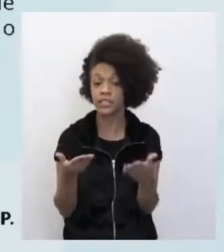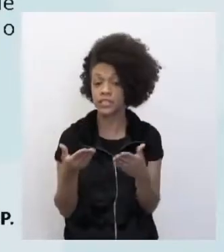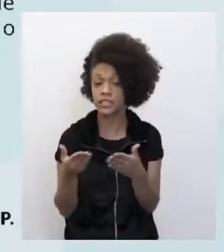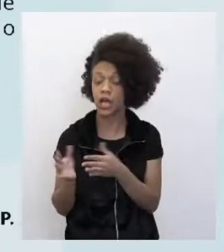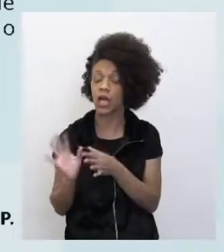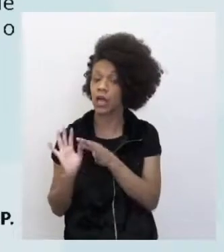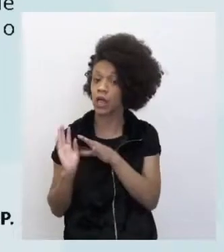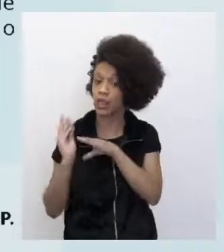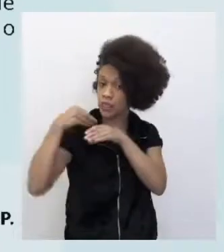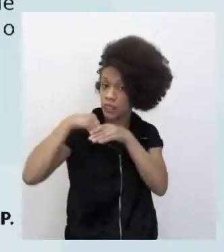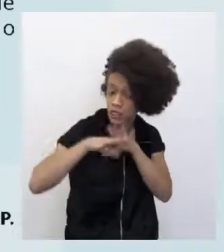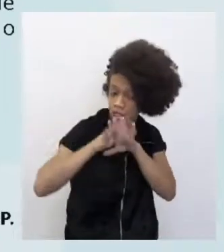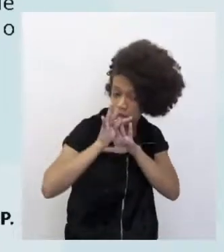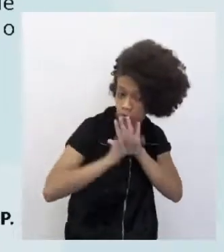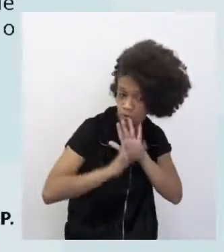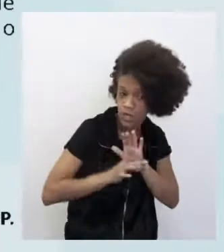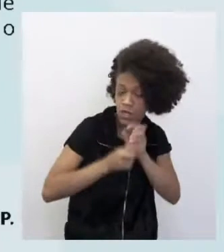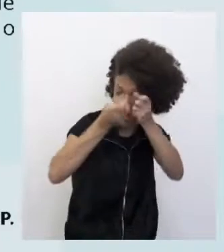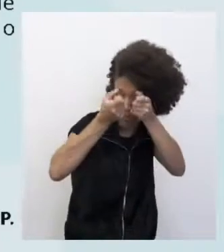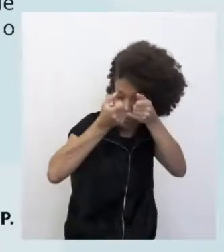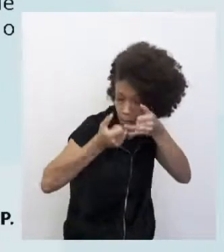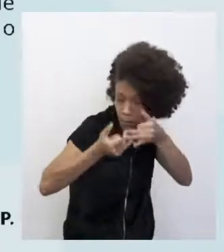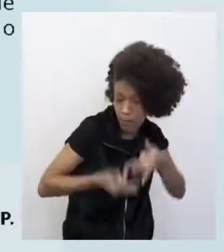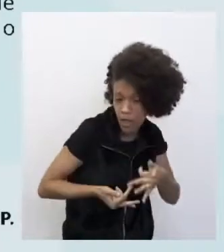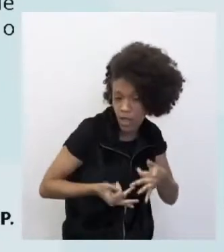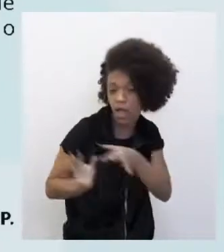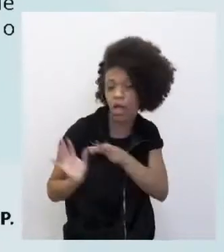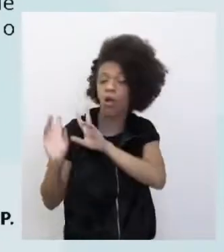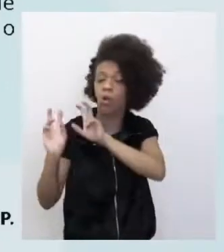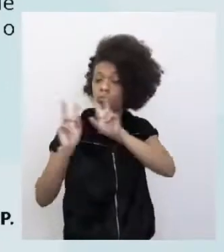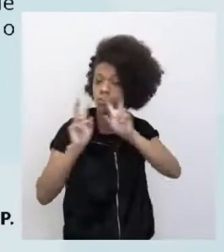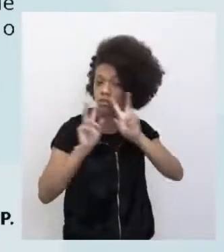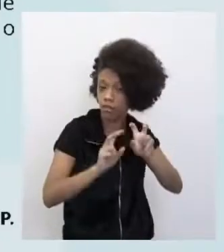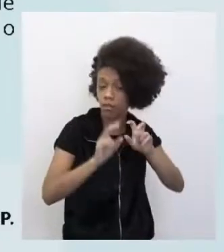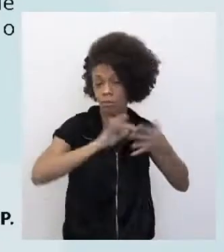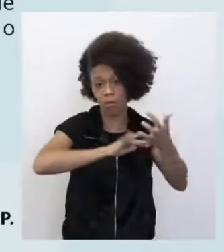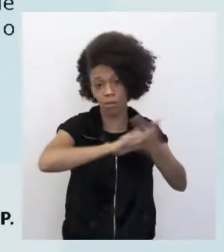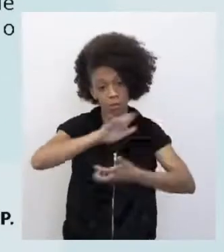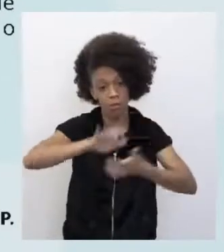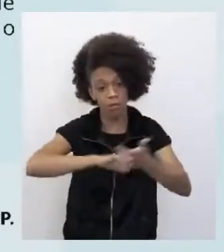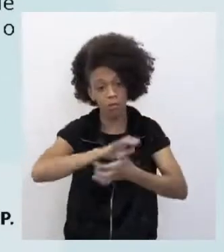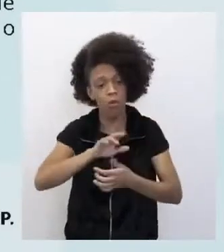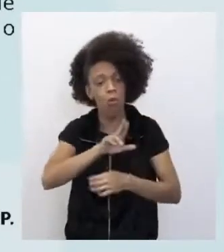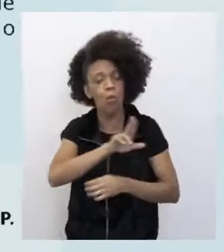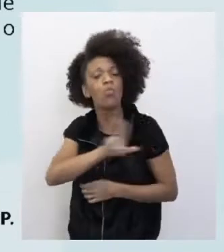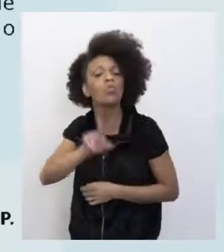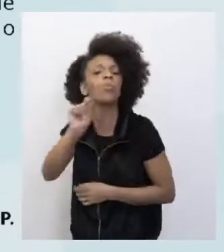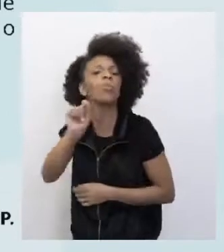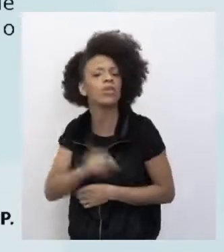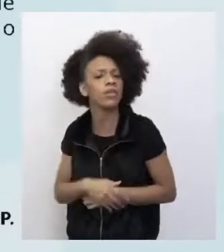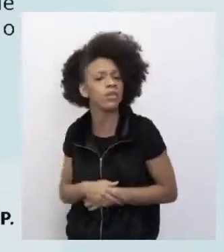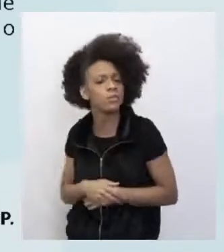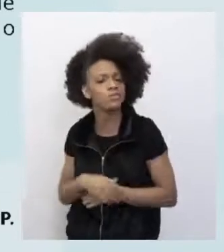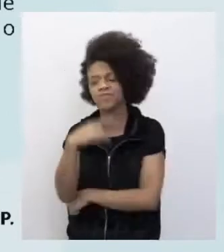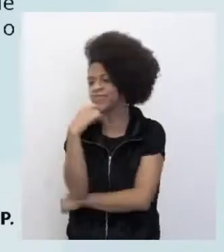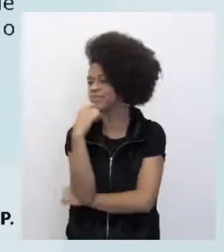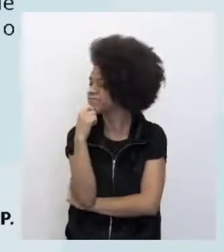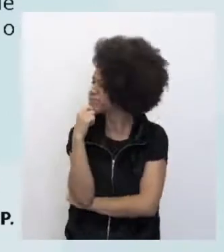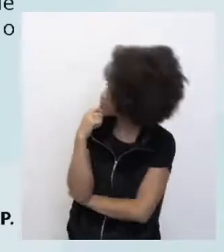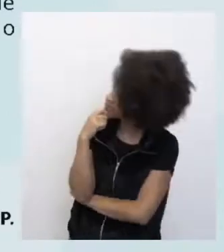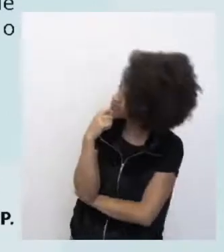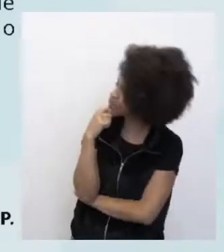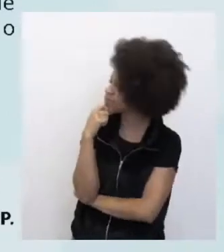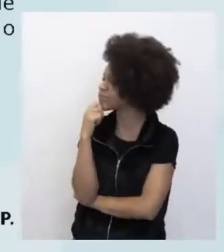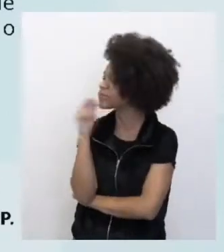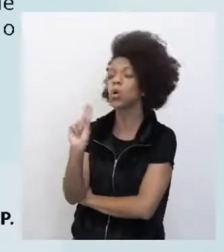dos textos que visam argumentar acerca de assuntos polêmicos, damos o nome de... E aí, galera, dão o nome